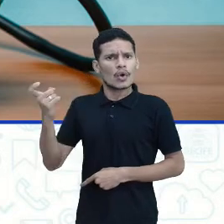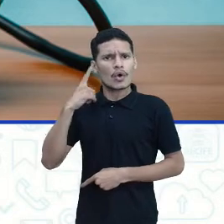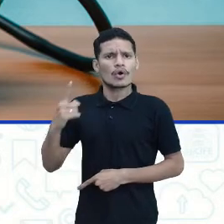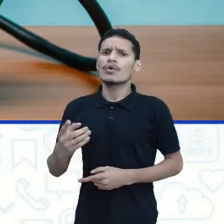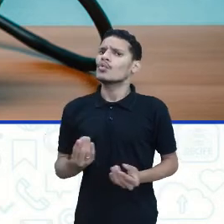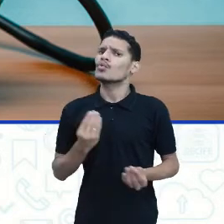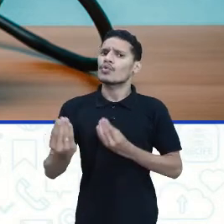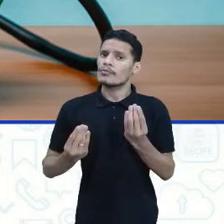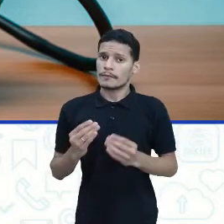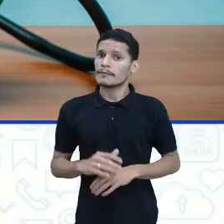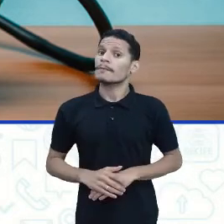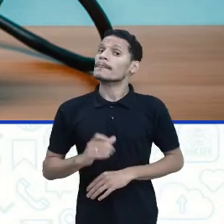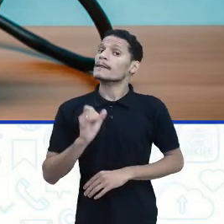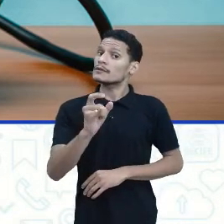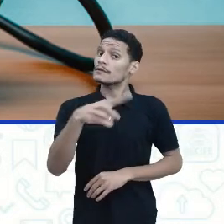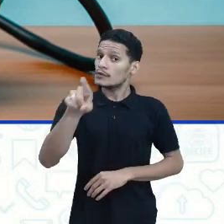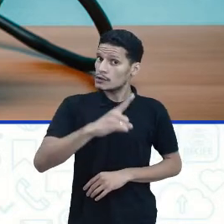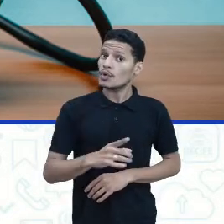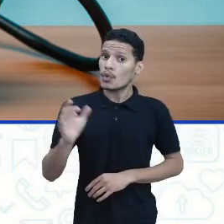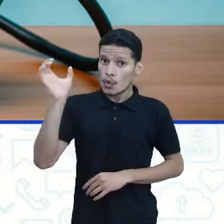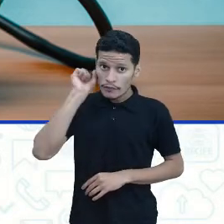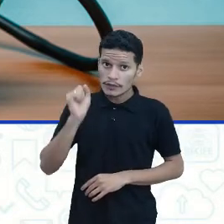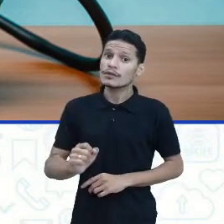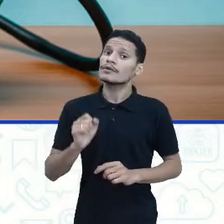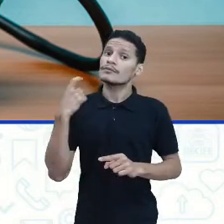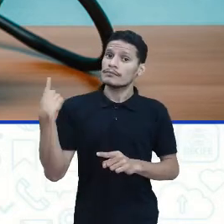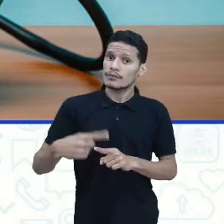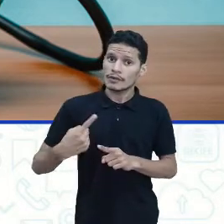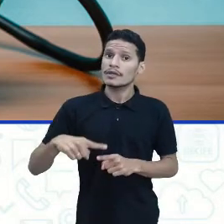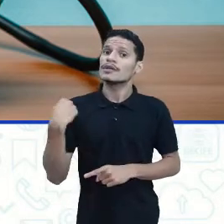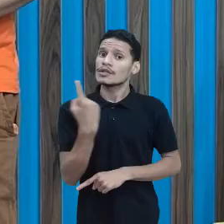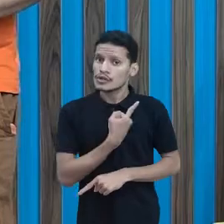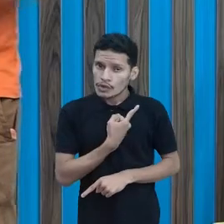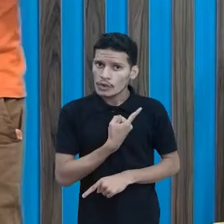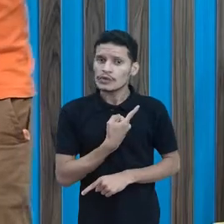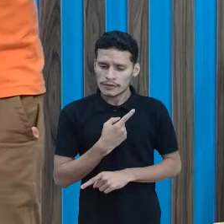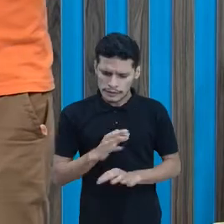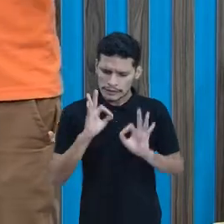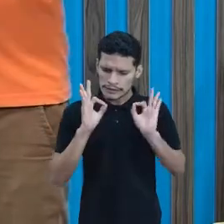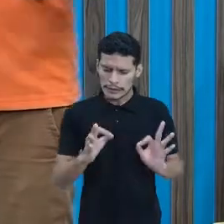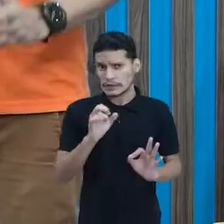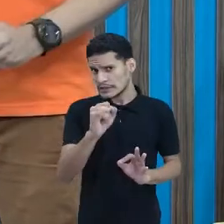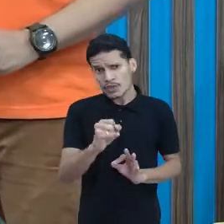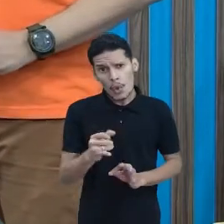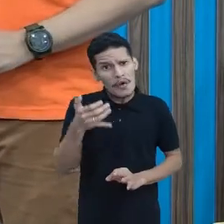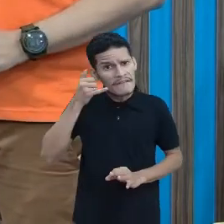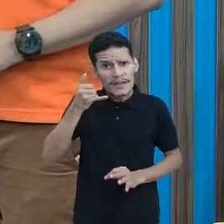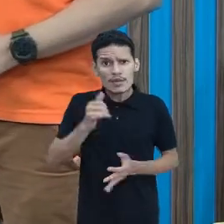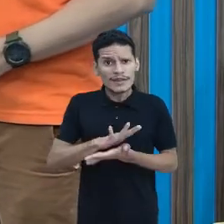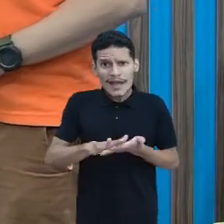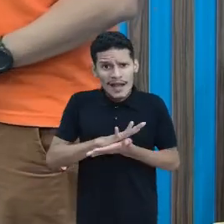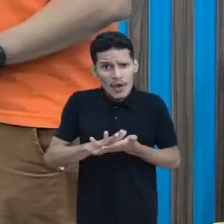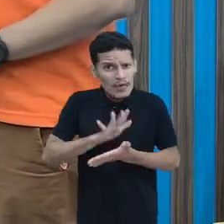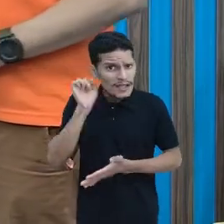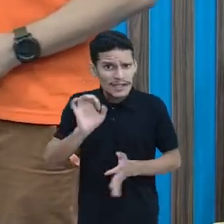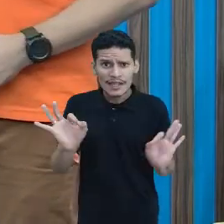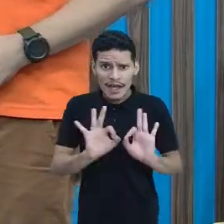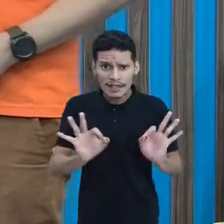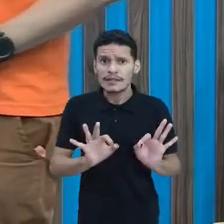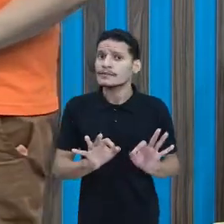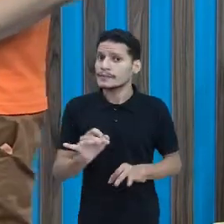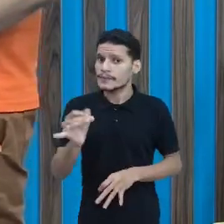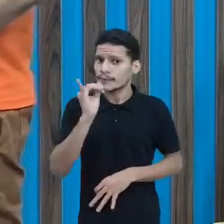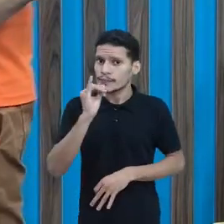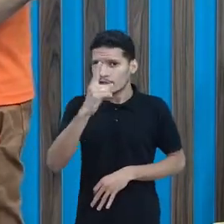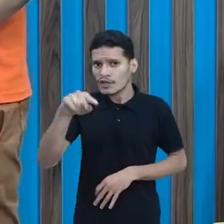certo? Se você está ouvindo, funcionou aqui nossa sonoplastia. Se não está ouvindo, imagina aí o telefone tocando, certo? Trim,